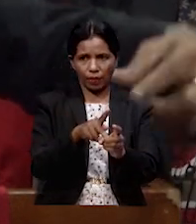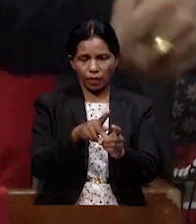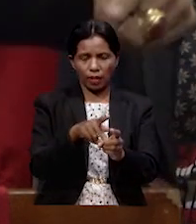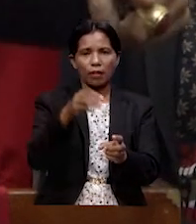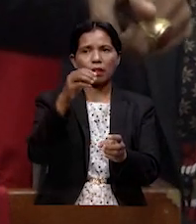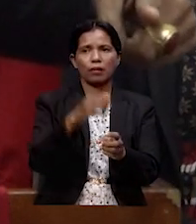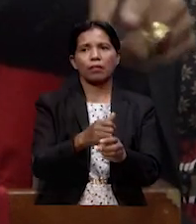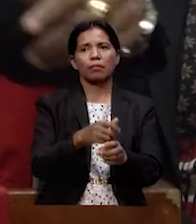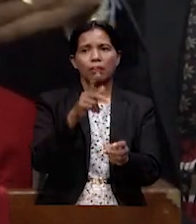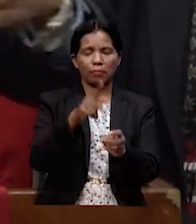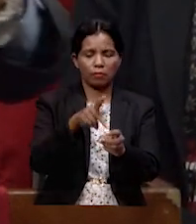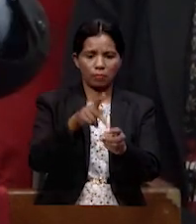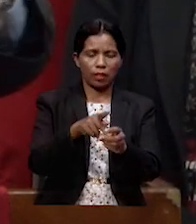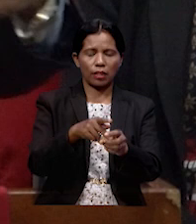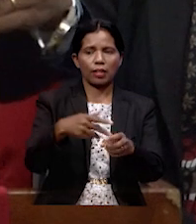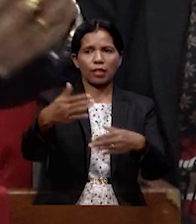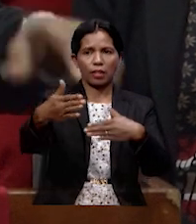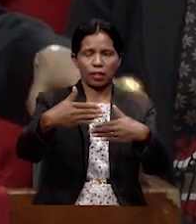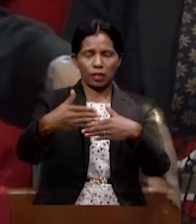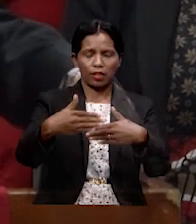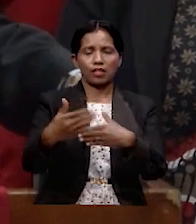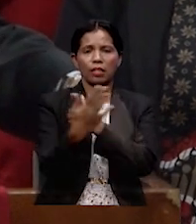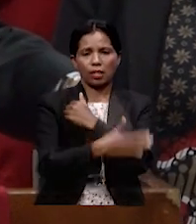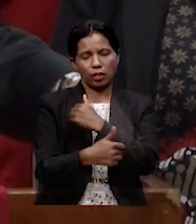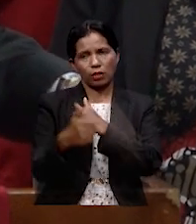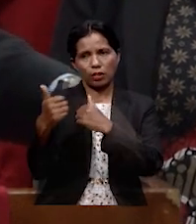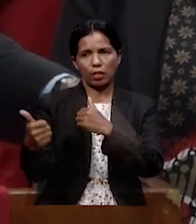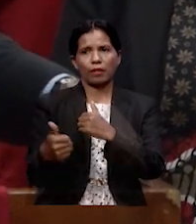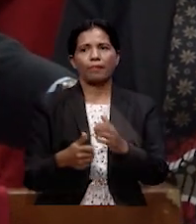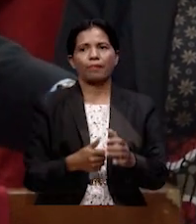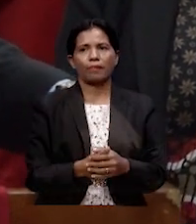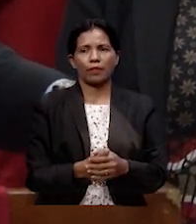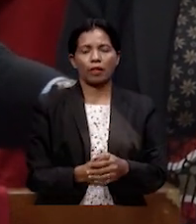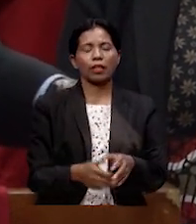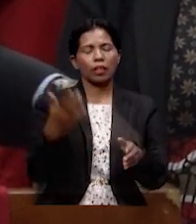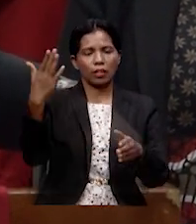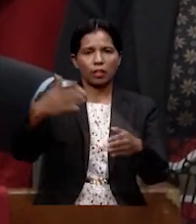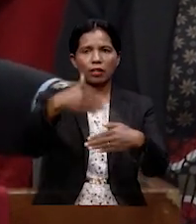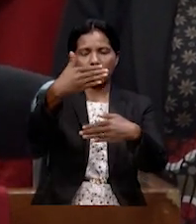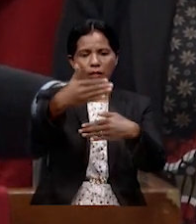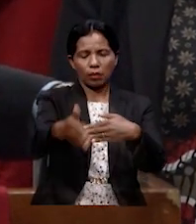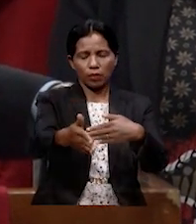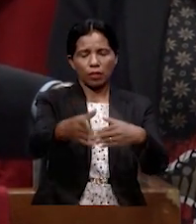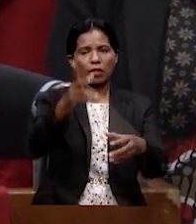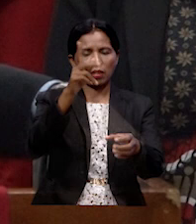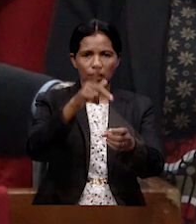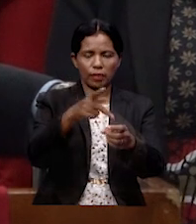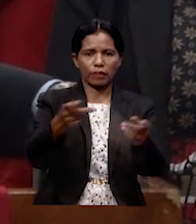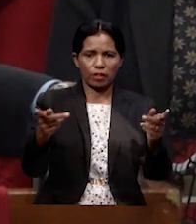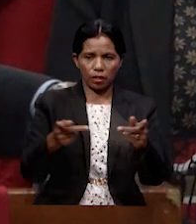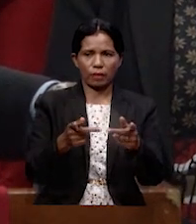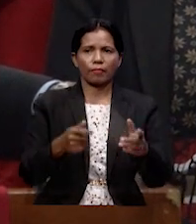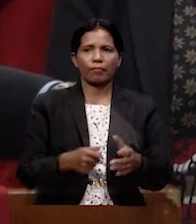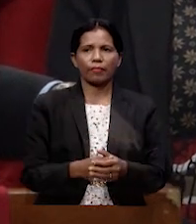itinerain, balo e mania. Né, anis itinero vizinho carik, ida e honne tos, e ita bo, sorry, e ita bot nete tos. Né,